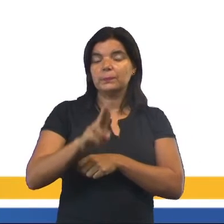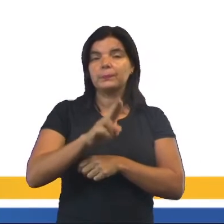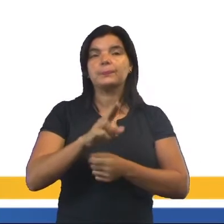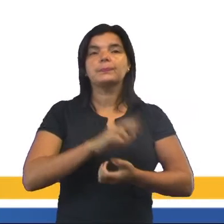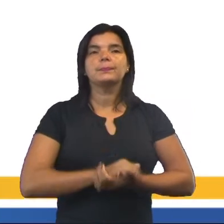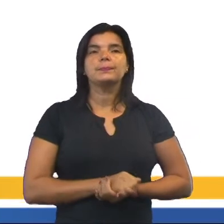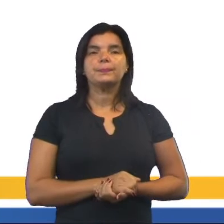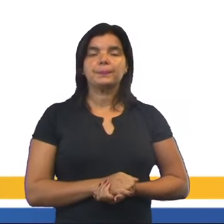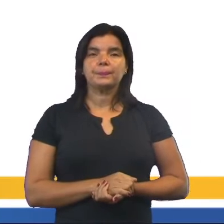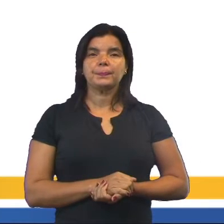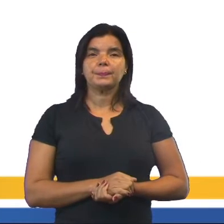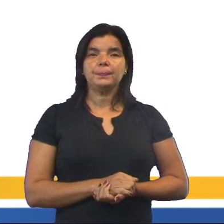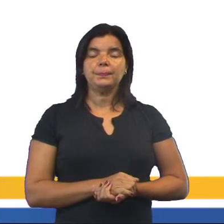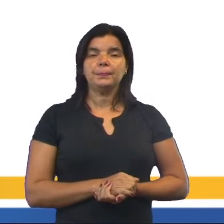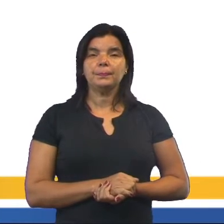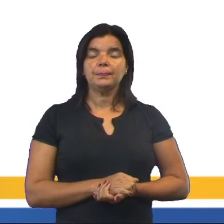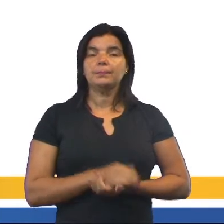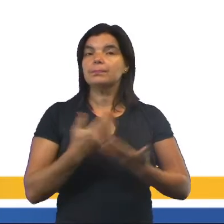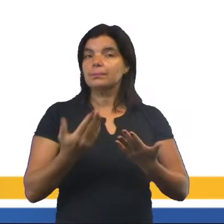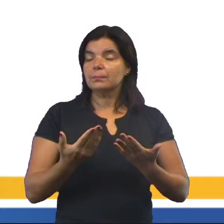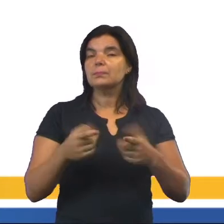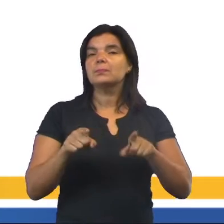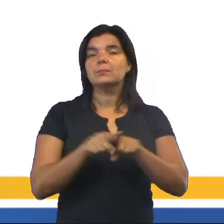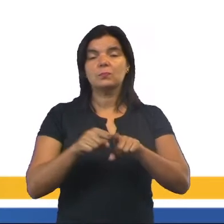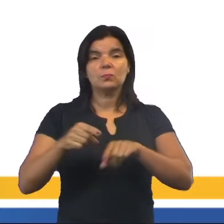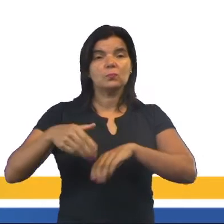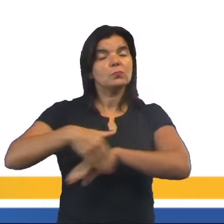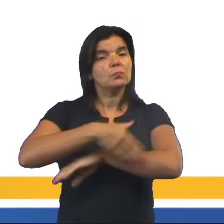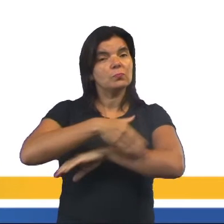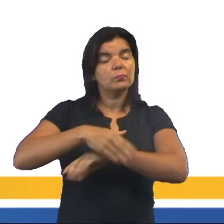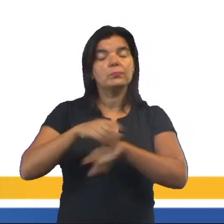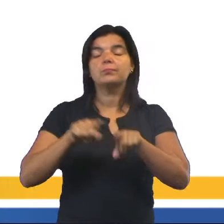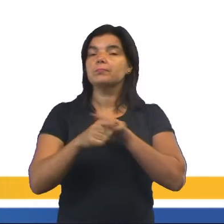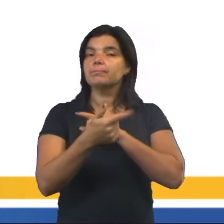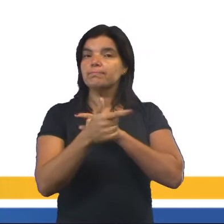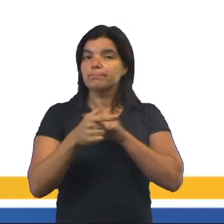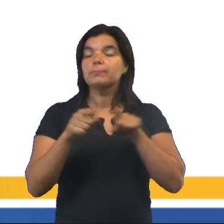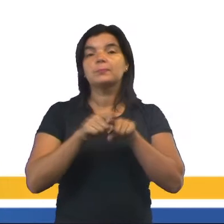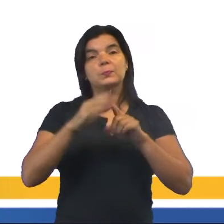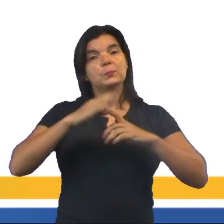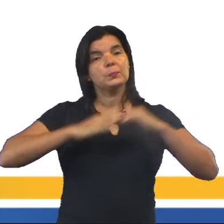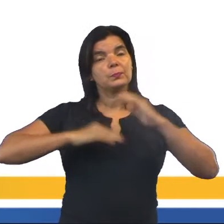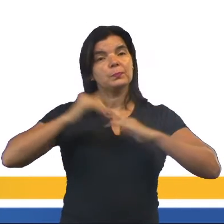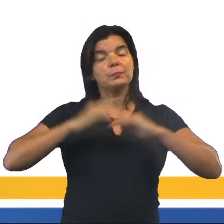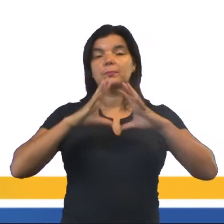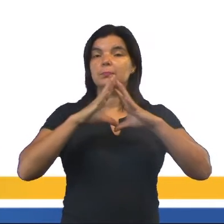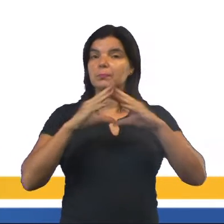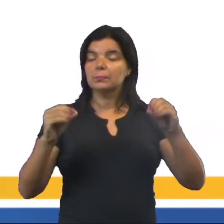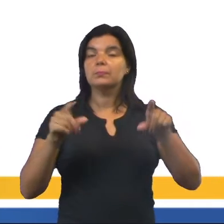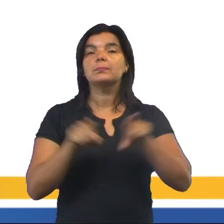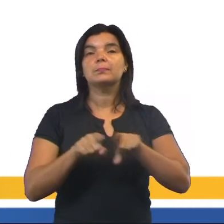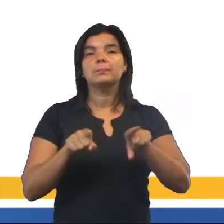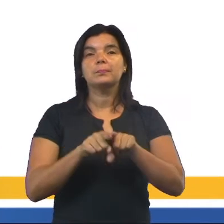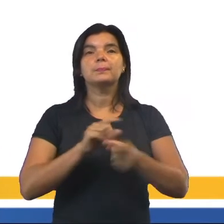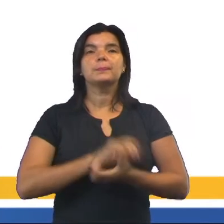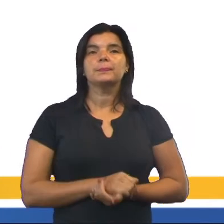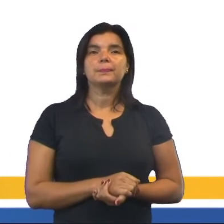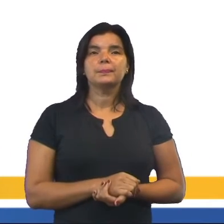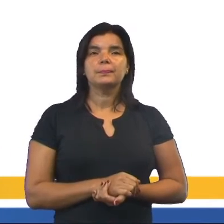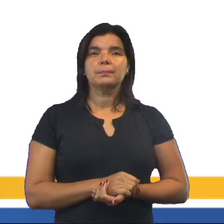log drivers. E com a invenção das estradas e dos meios de transporte, também foi uma profissão que desapareceu.